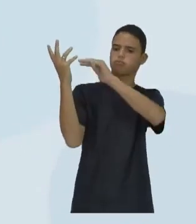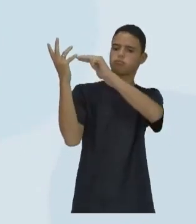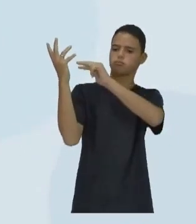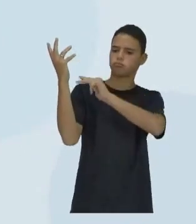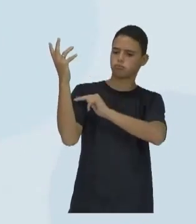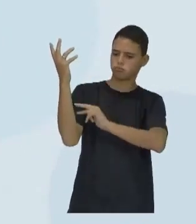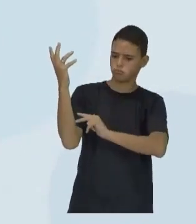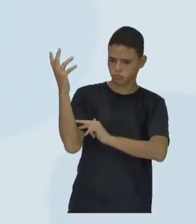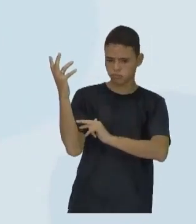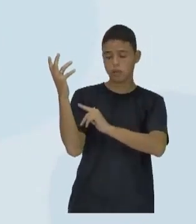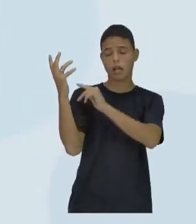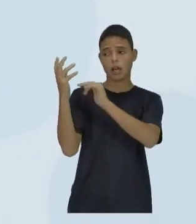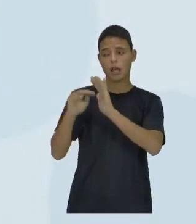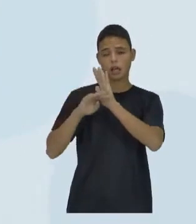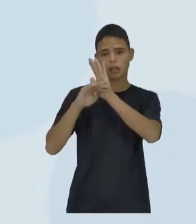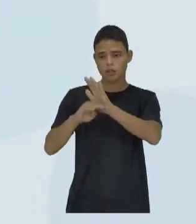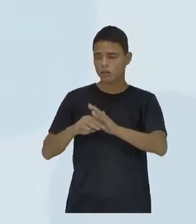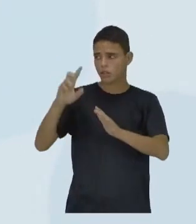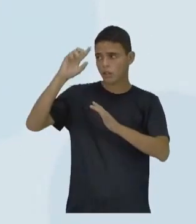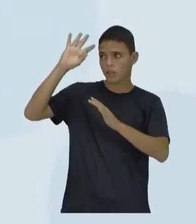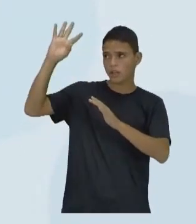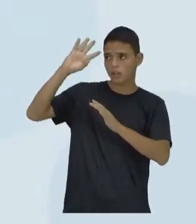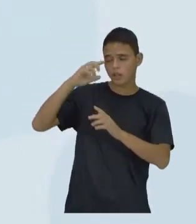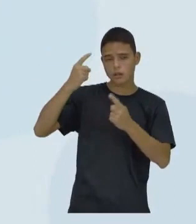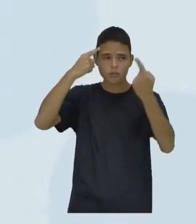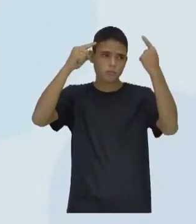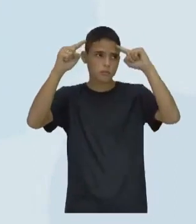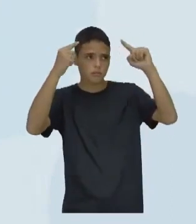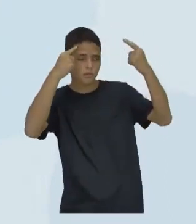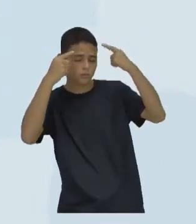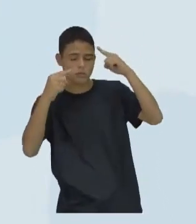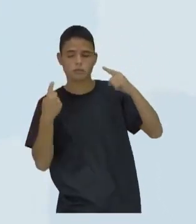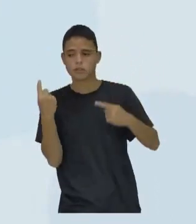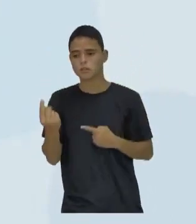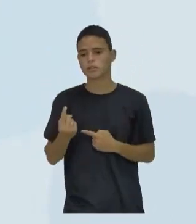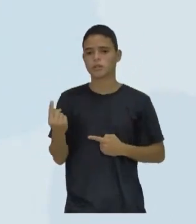de autonomia e de cooperação. É um espaço de estímulo à